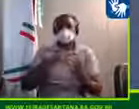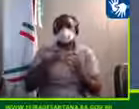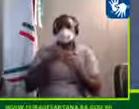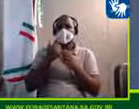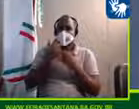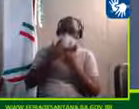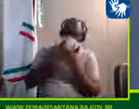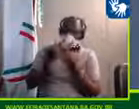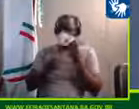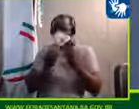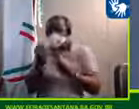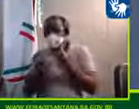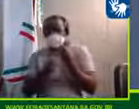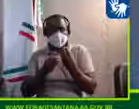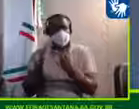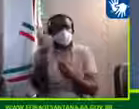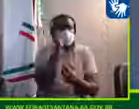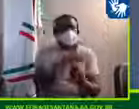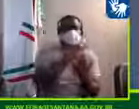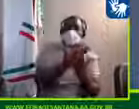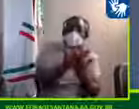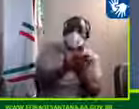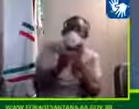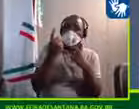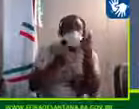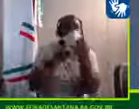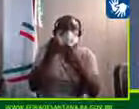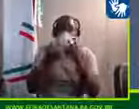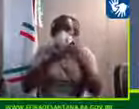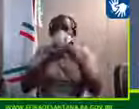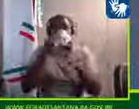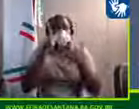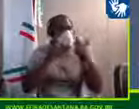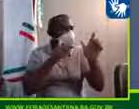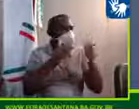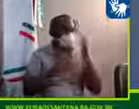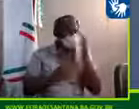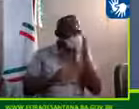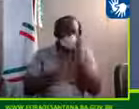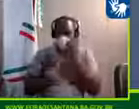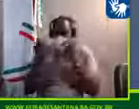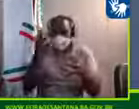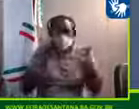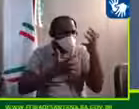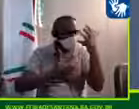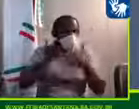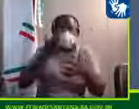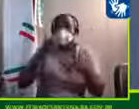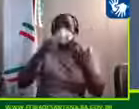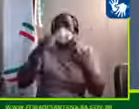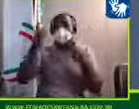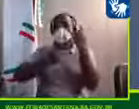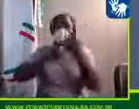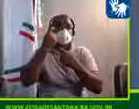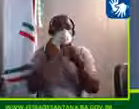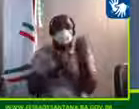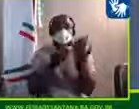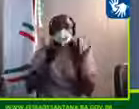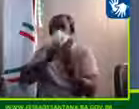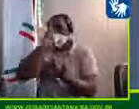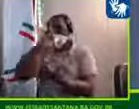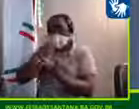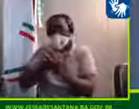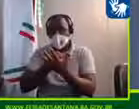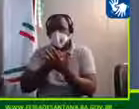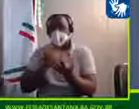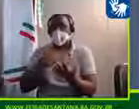mas não consegui. Essa é uma área que me incomoda muito por falta de alternativa. Eu não tenho uma boa alternativa, nem me foi apresentado.